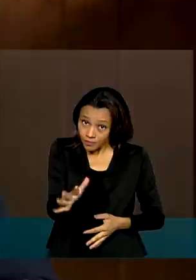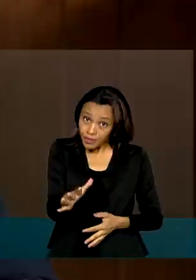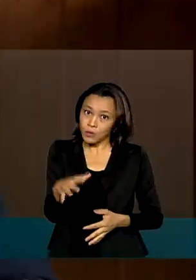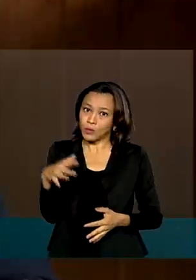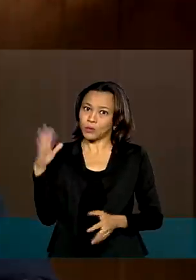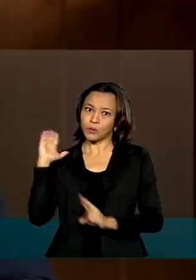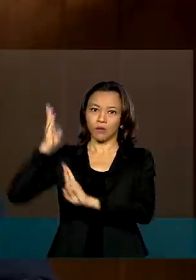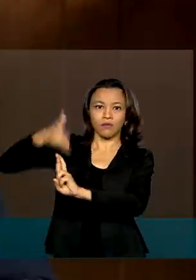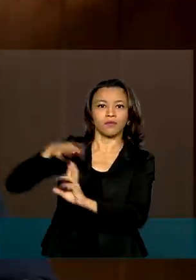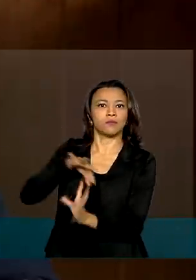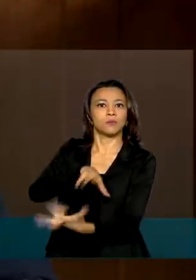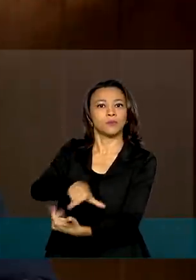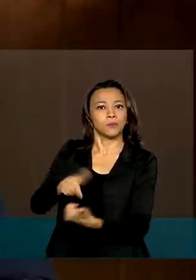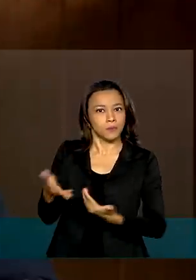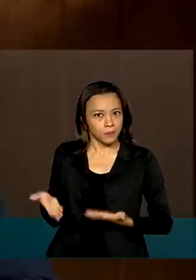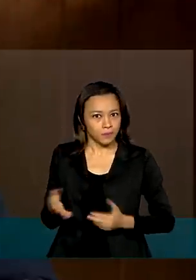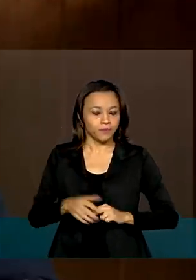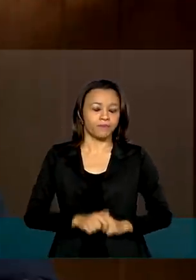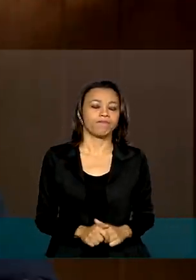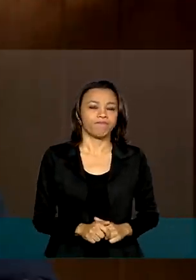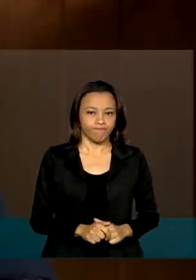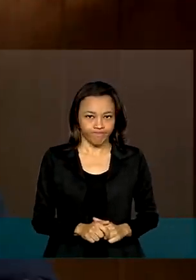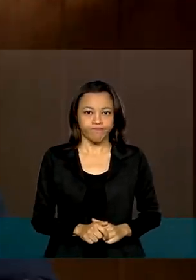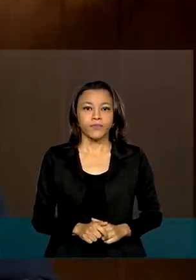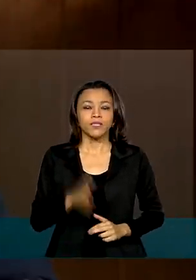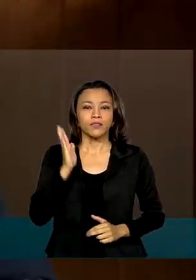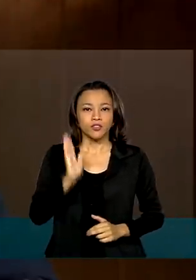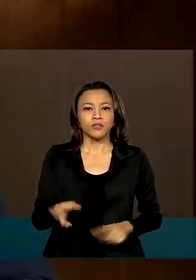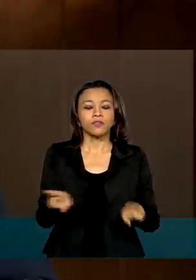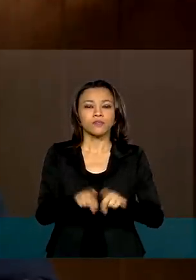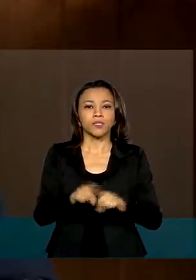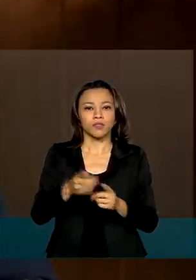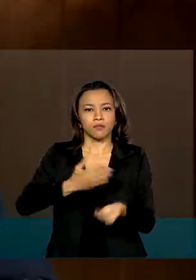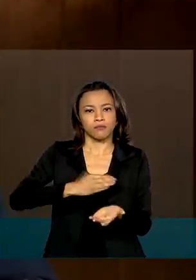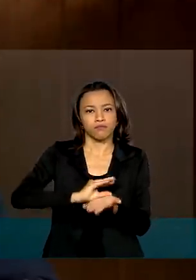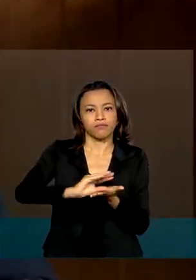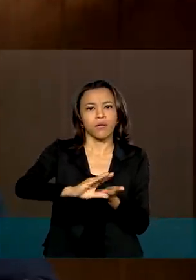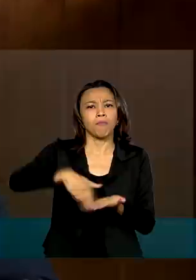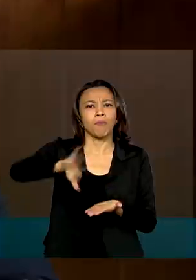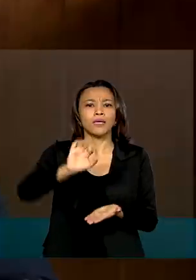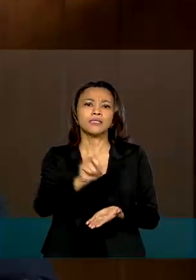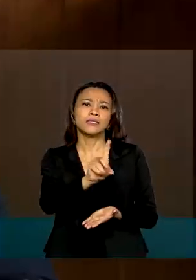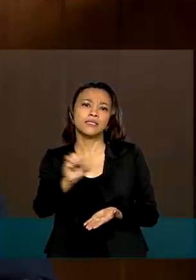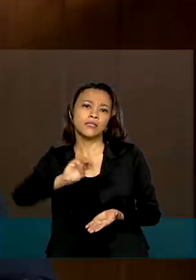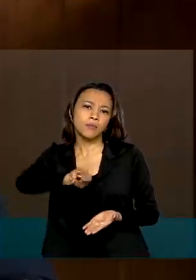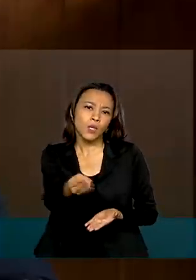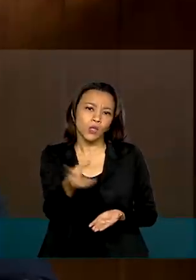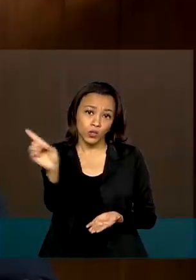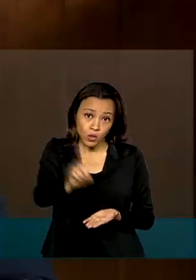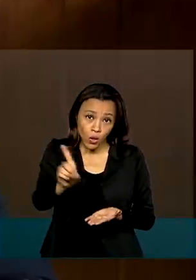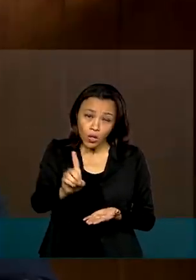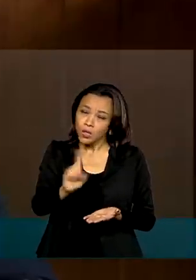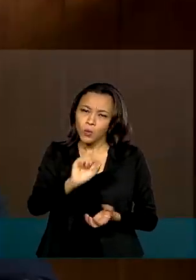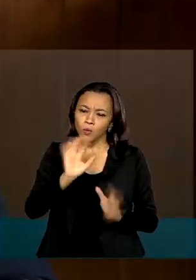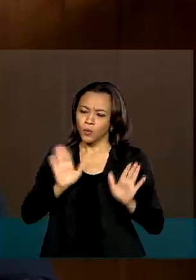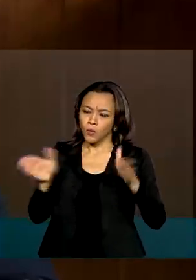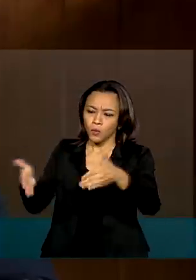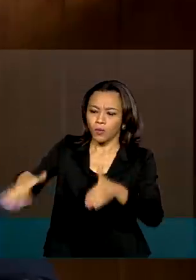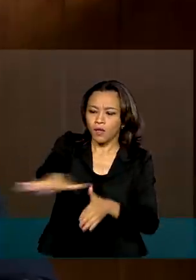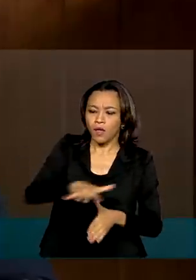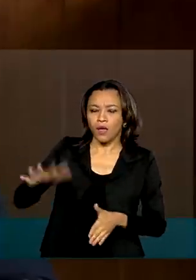maiores do mundo. Destinou mais de 100 bilhões de dólares para ações de saúde.